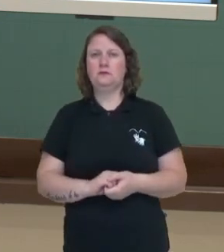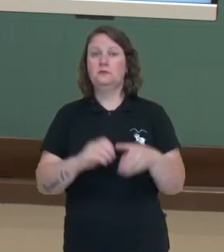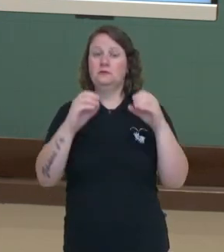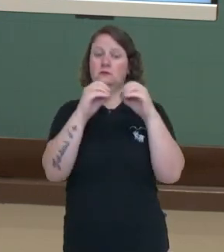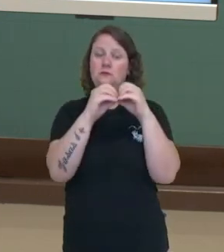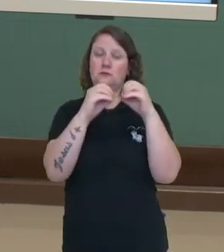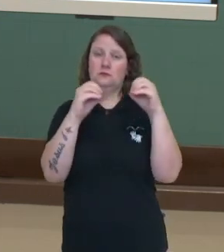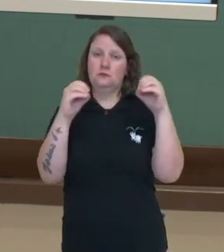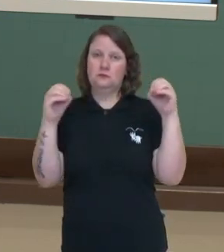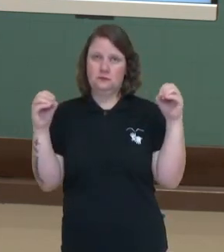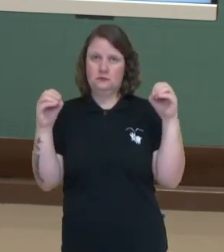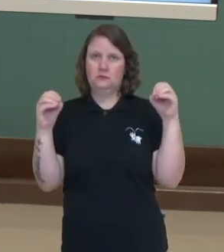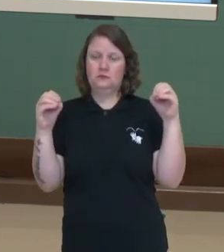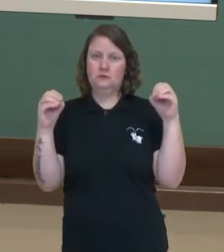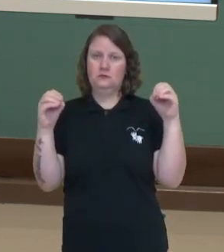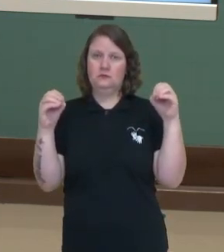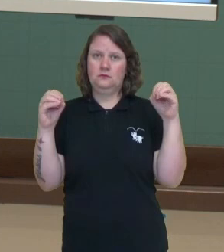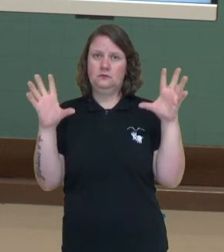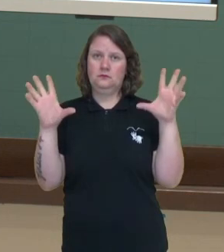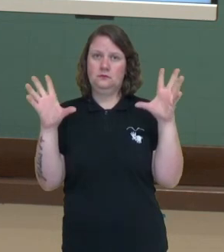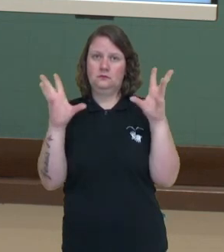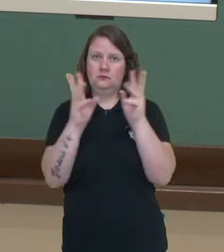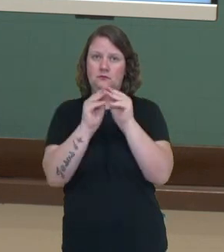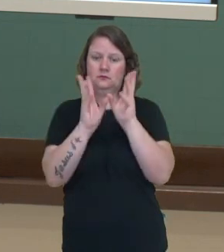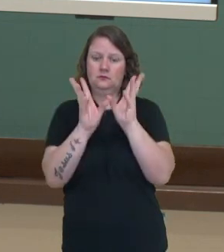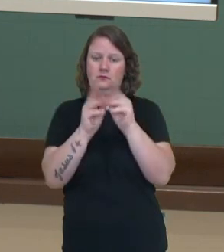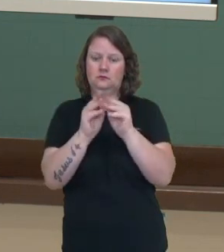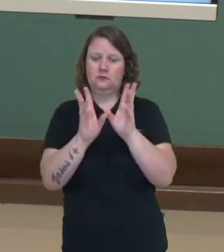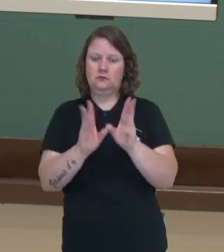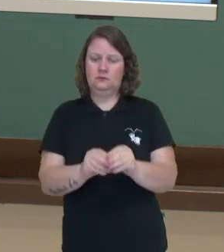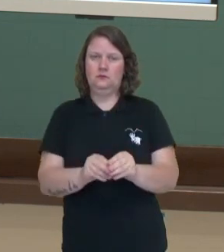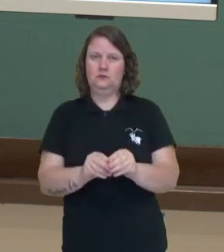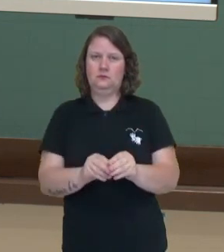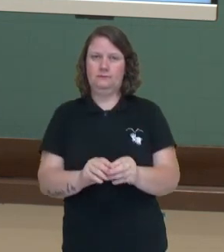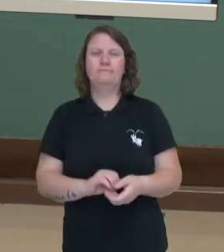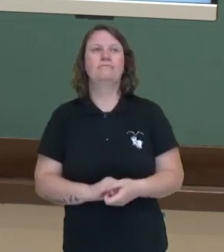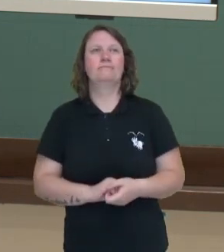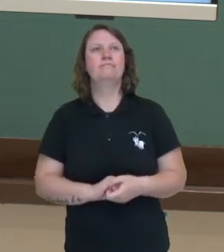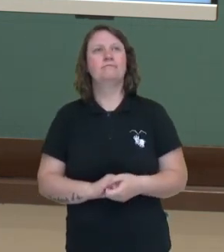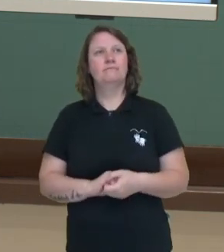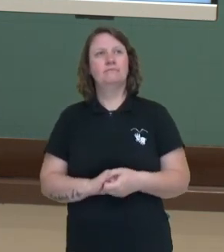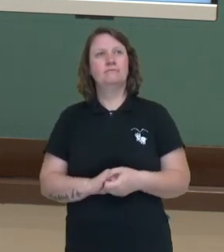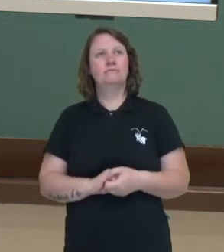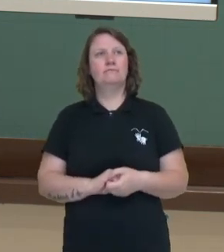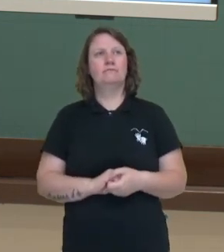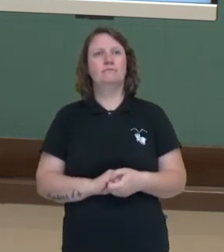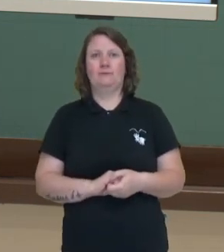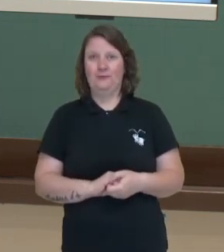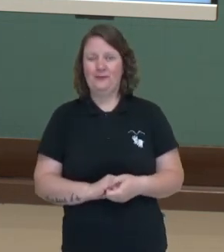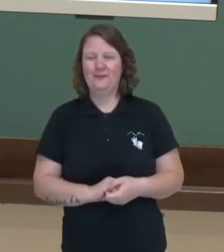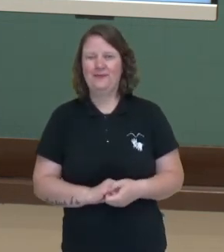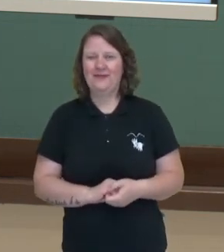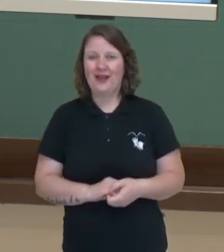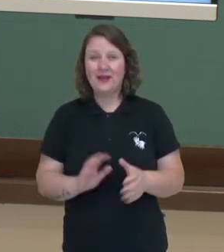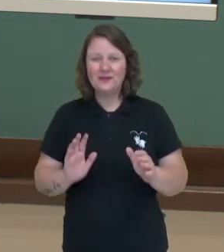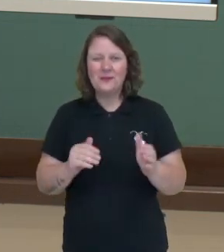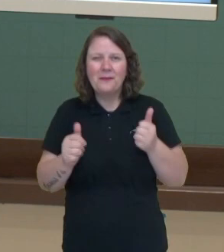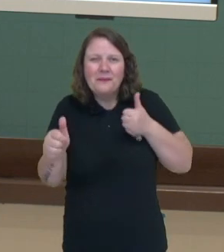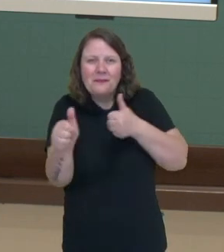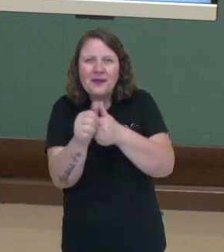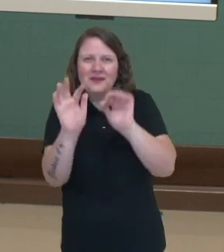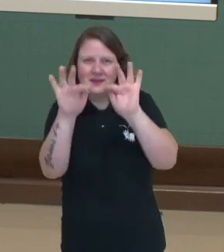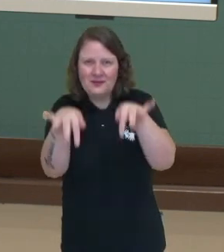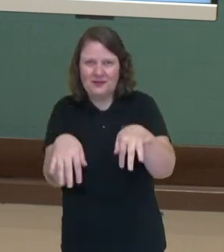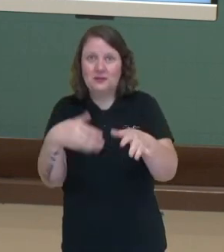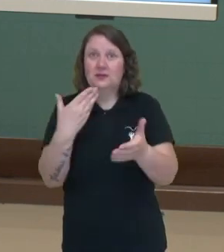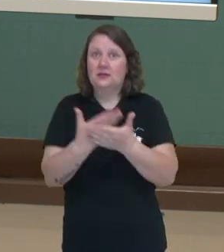oração de uma oração reduzida pela forma verbal. Estamos chegando ao fim. Na aula